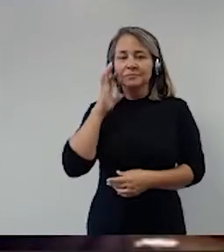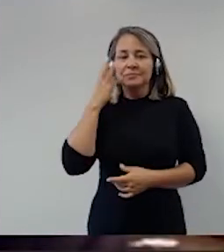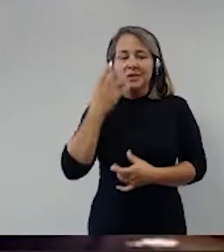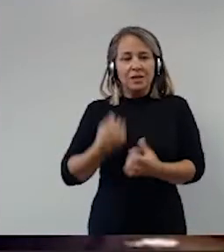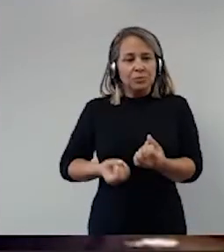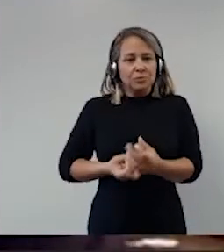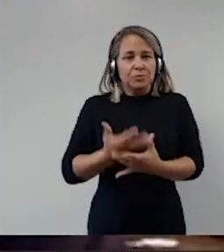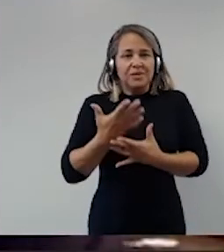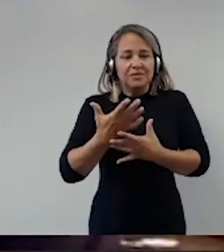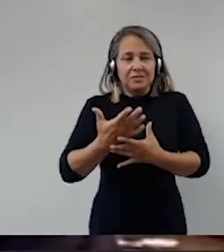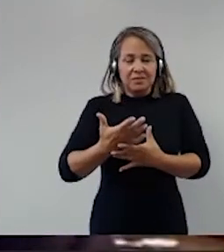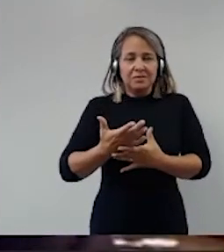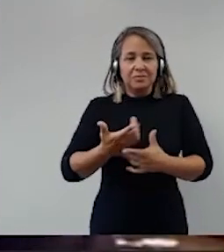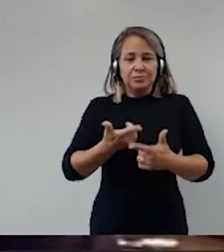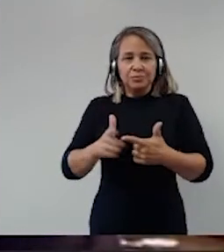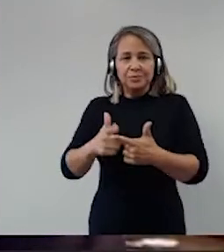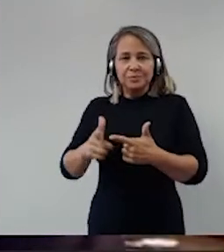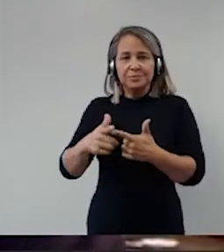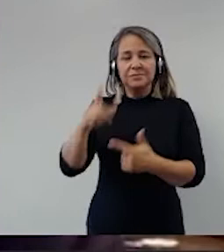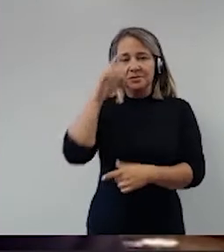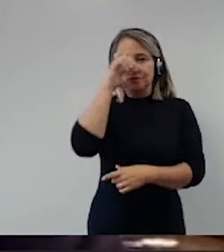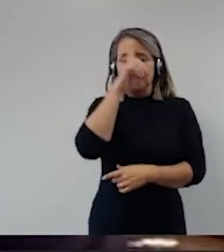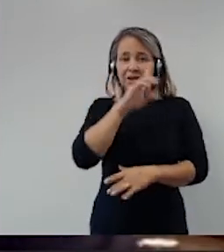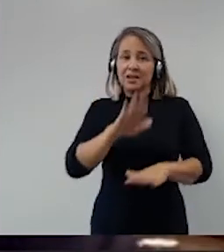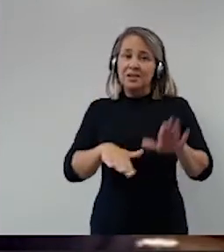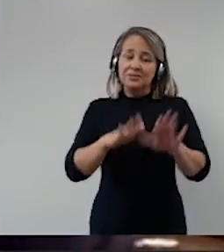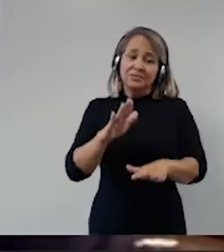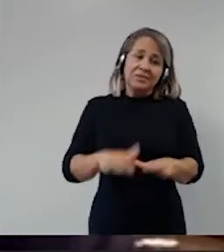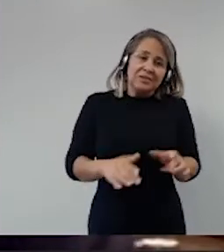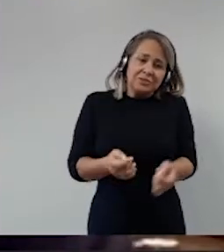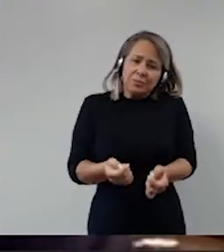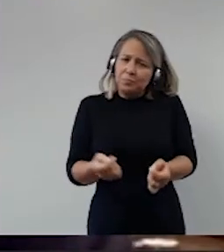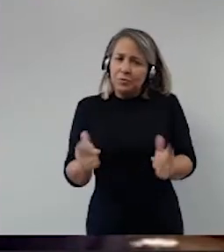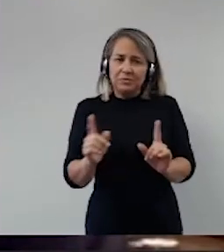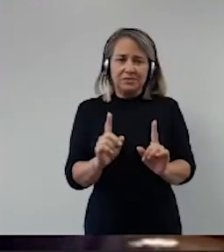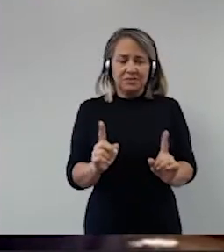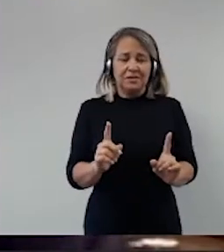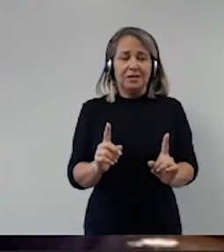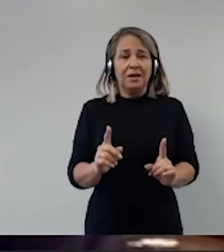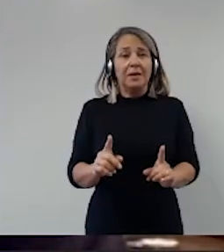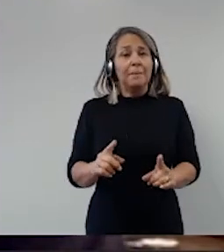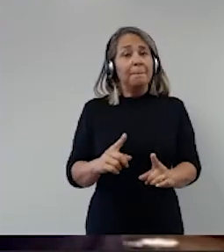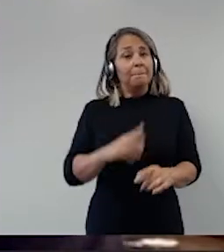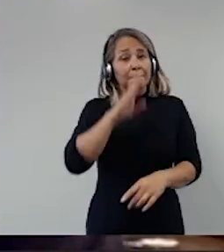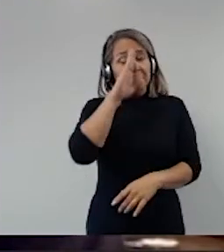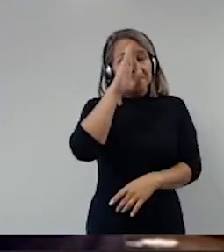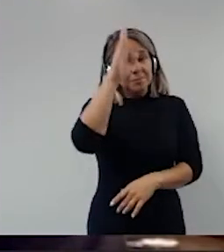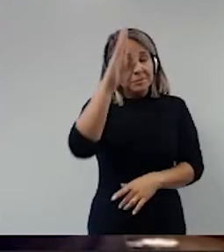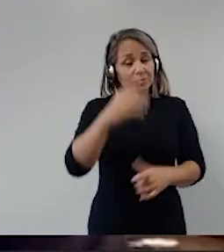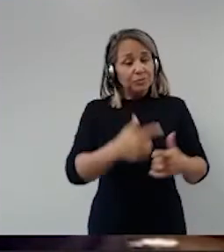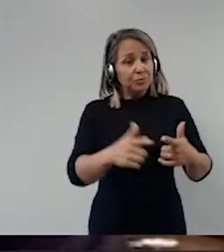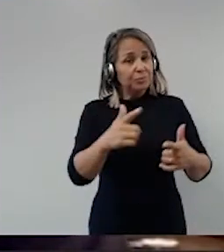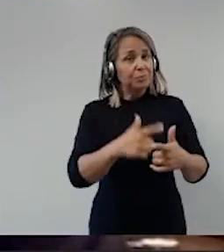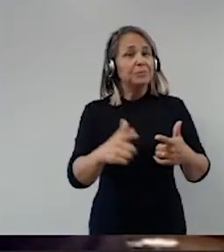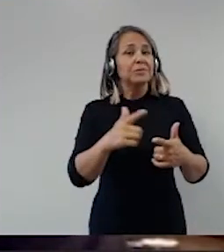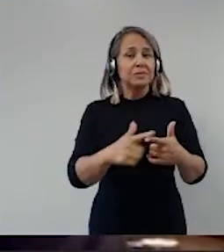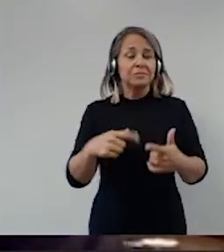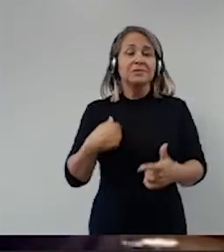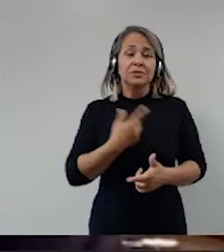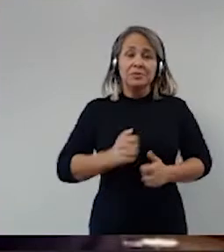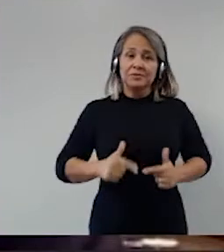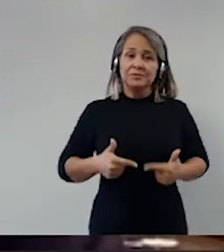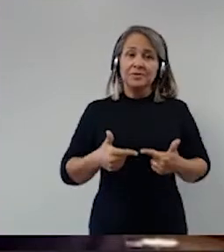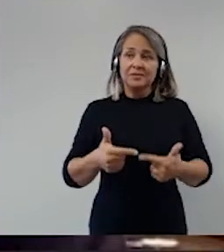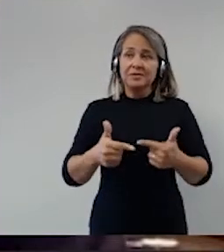desses obstáculos, que normalmente já não são poucos, e ainda mais com essa crise sanitária que enfrentamos,